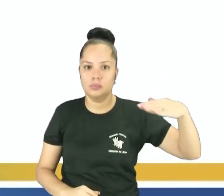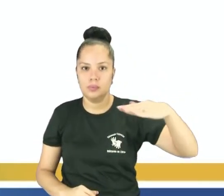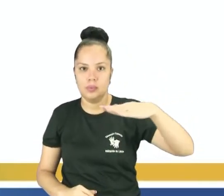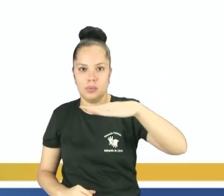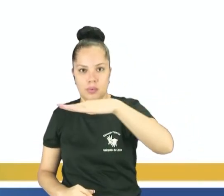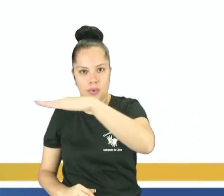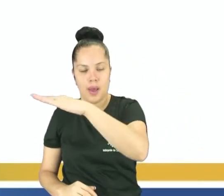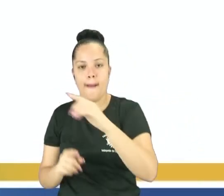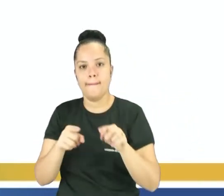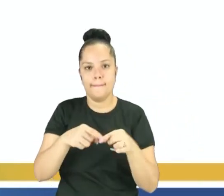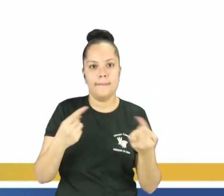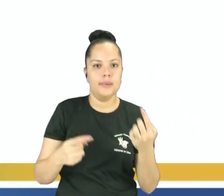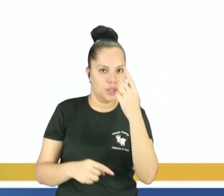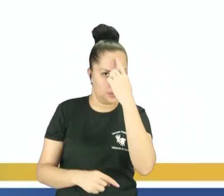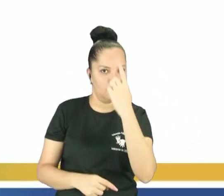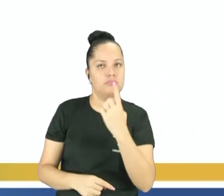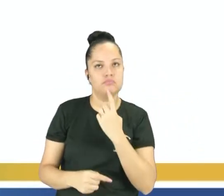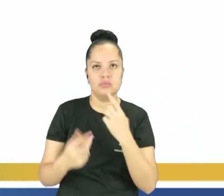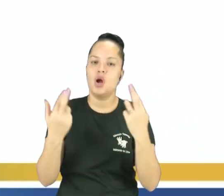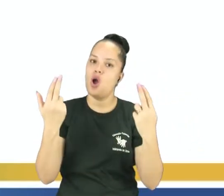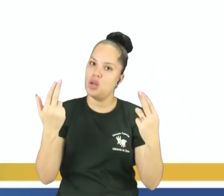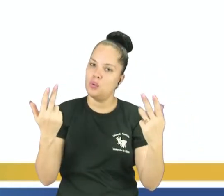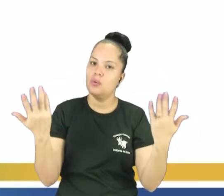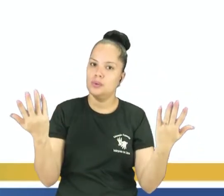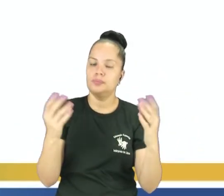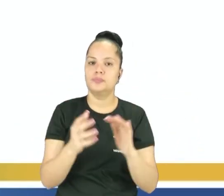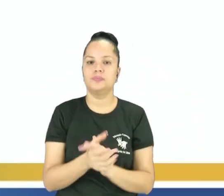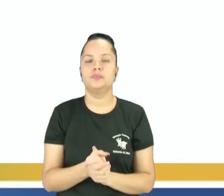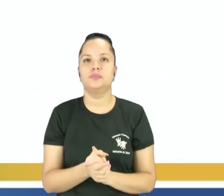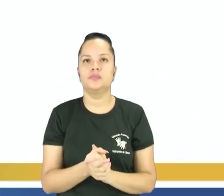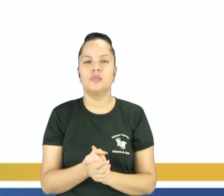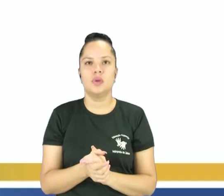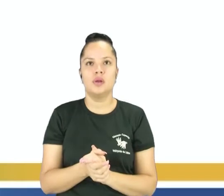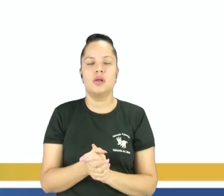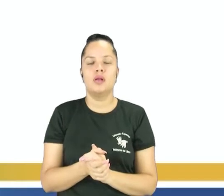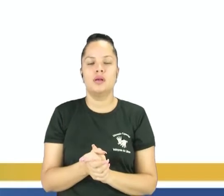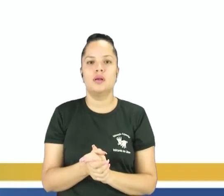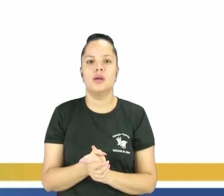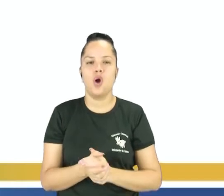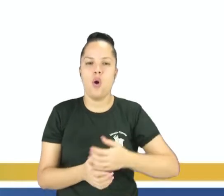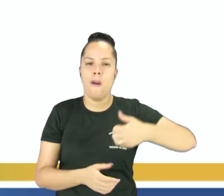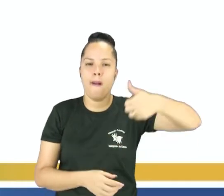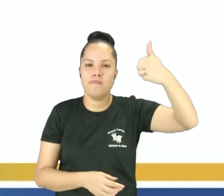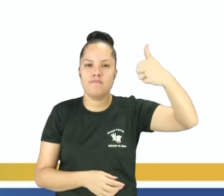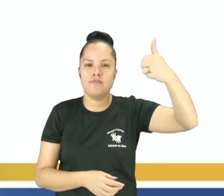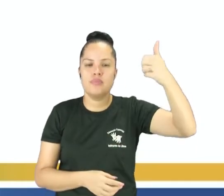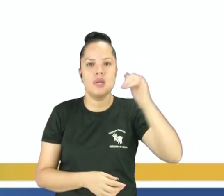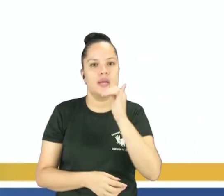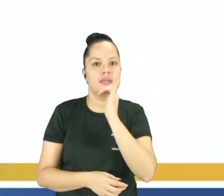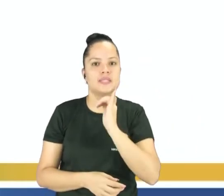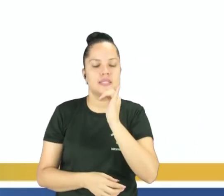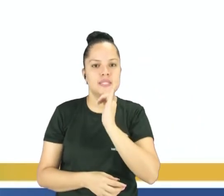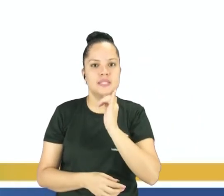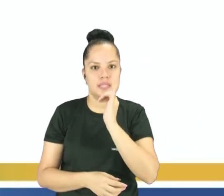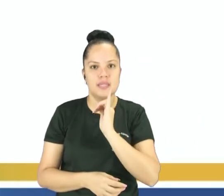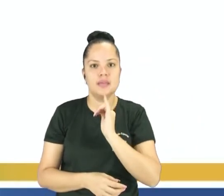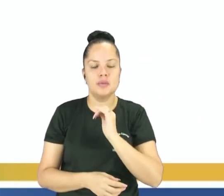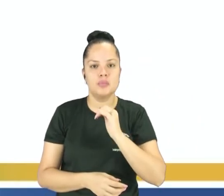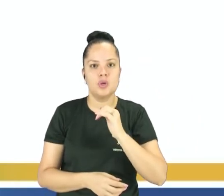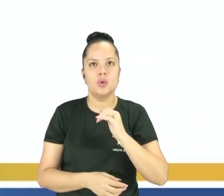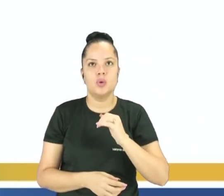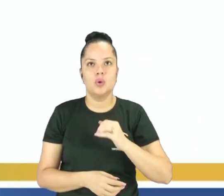as mesmas, certinho? Então observe aqui, ó, no primeiro exemplo de translação. O